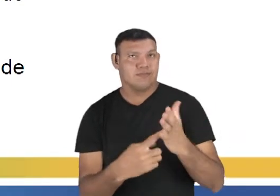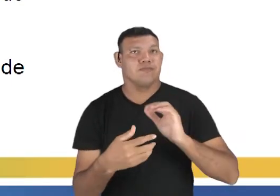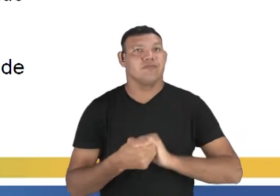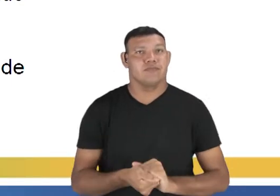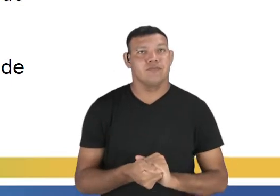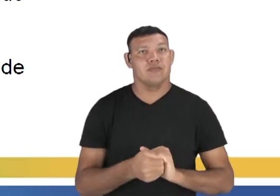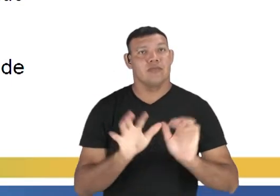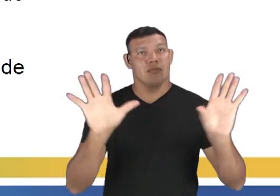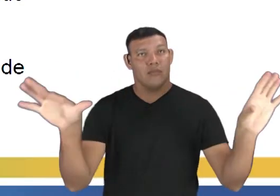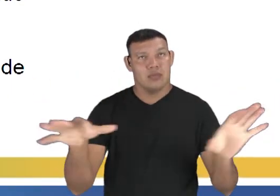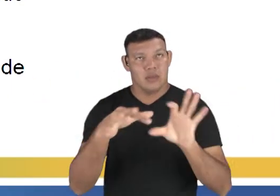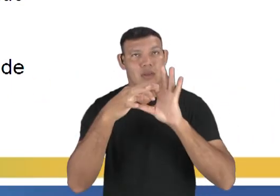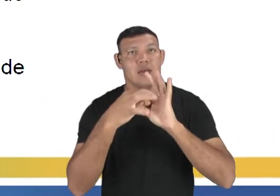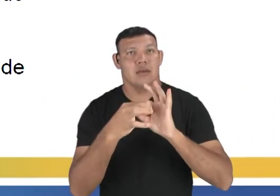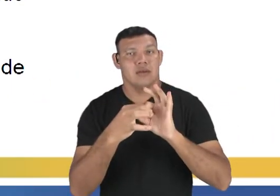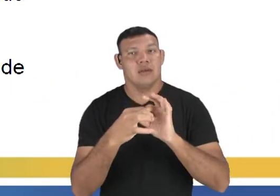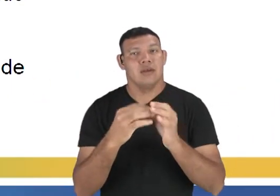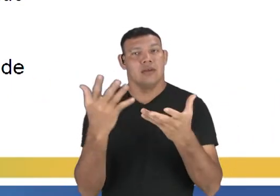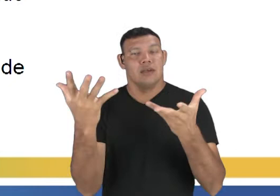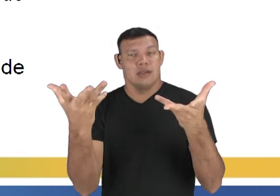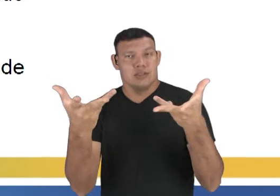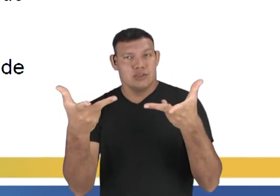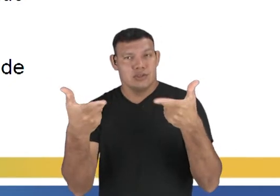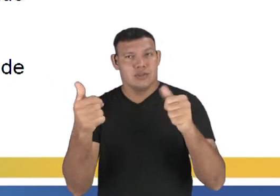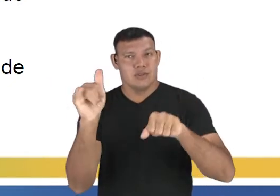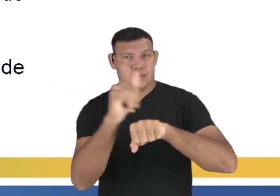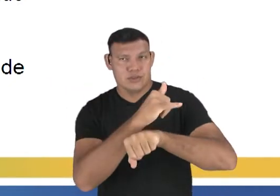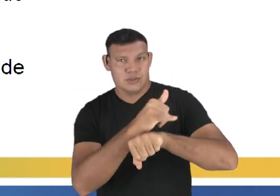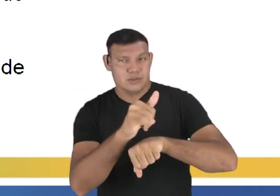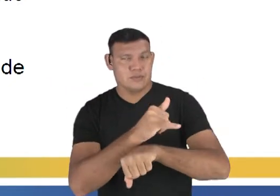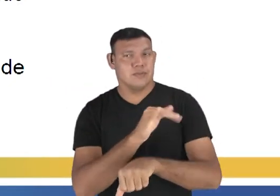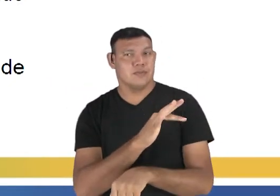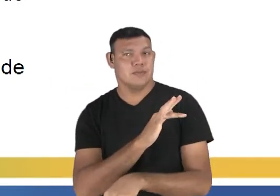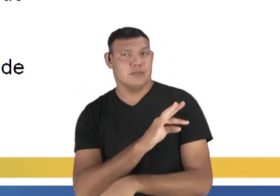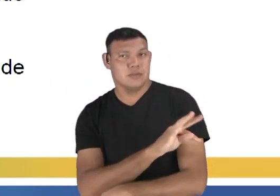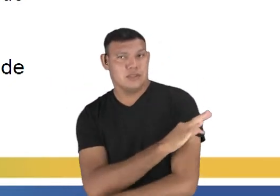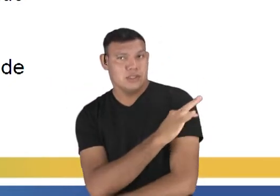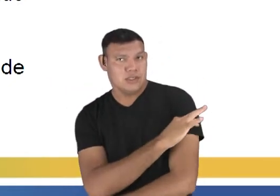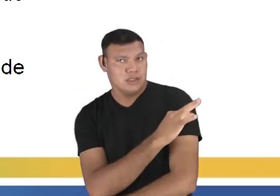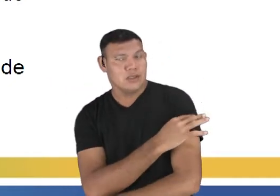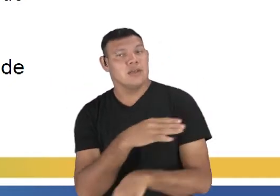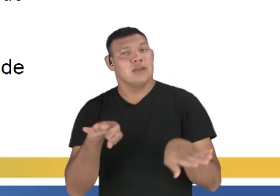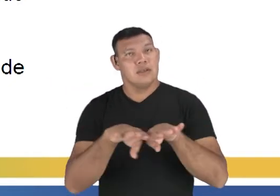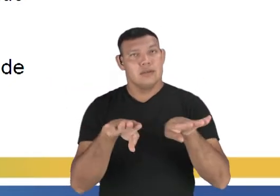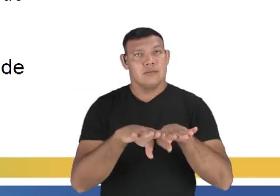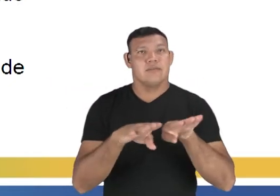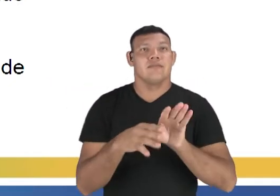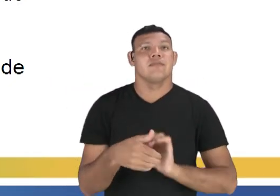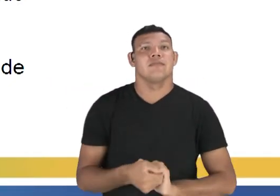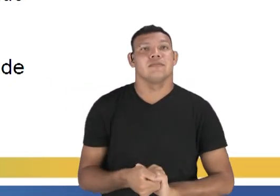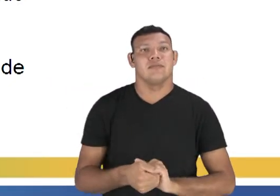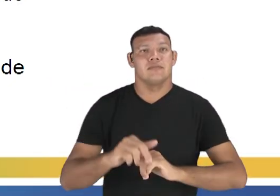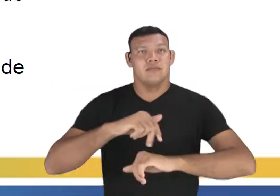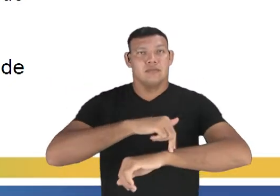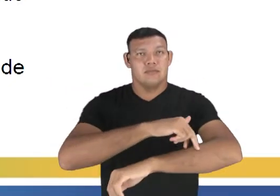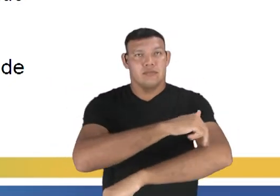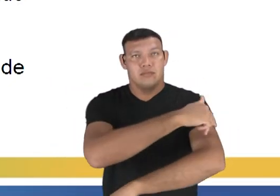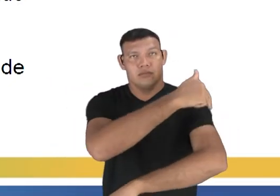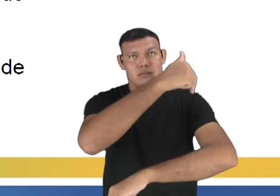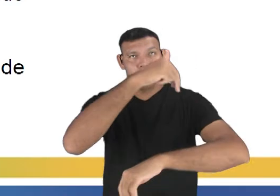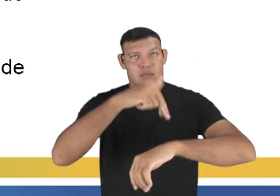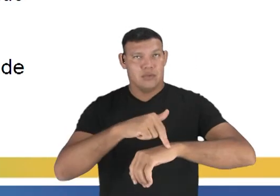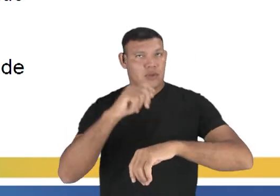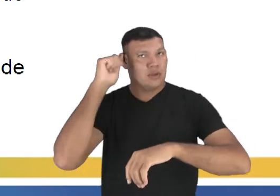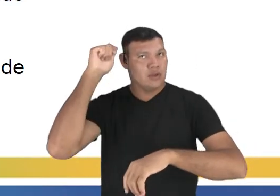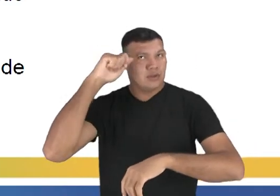a técnica do atleta com algumas combinações. Olha os exemplos que o professor trouxe para nós. Ginástica